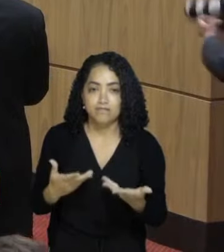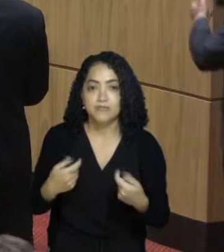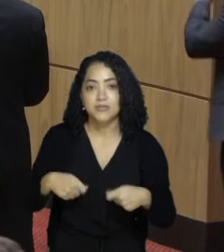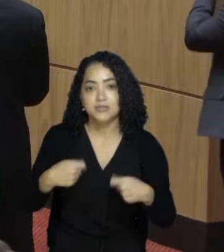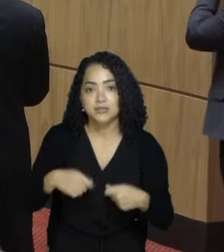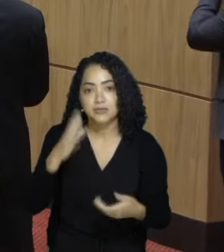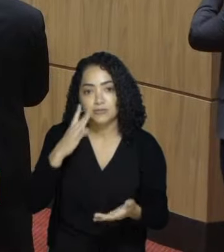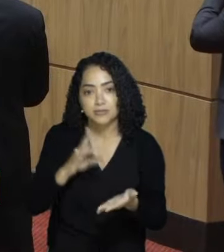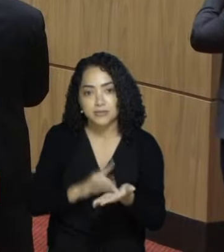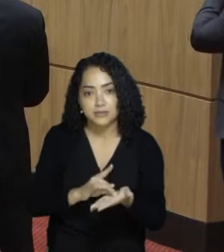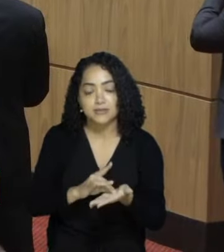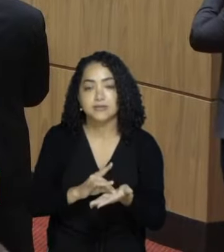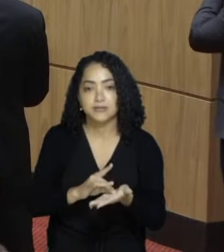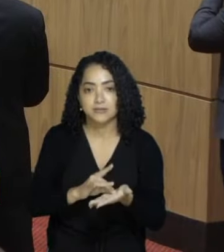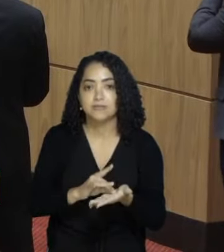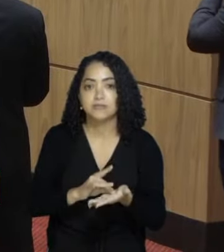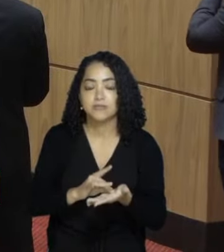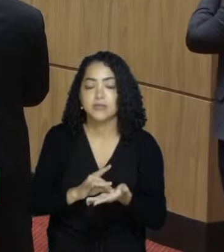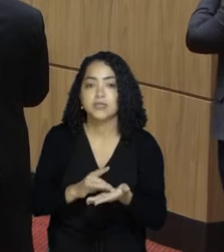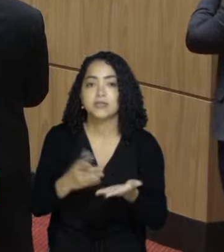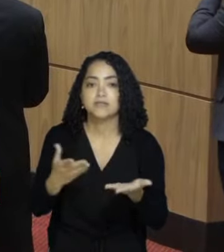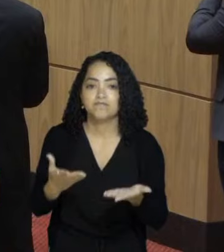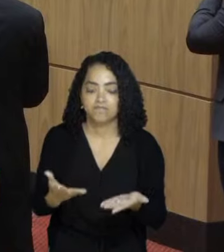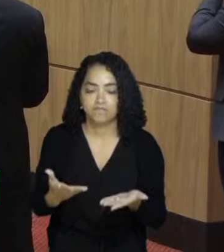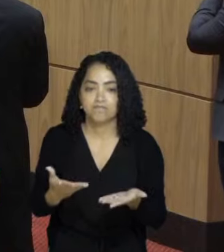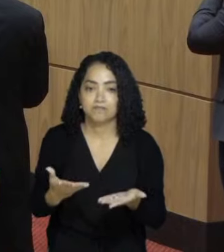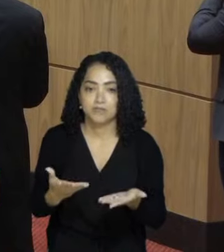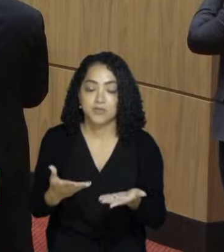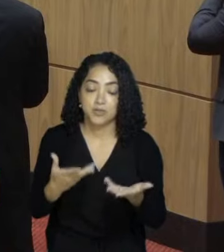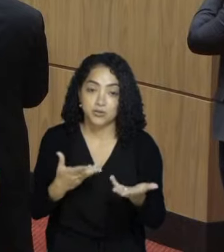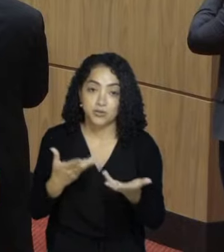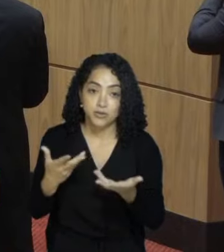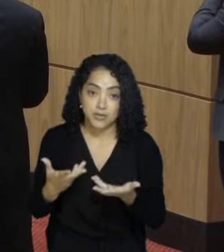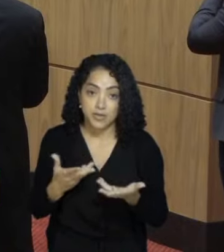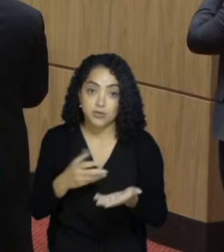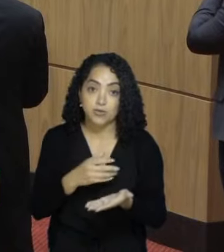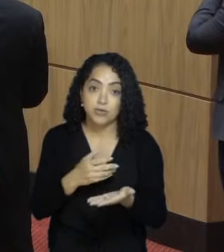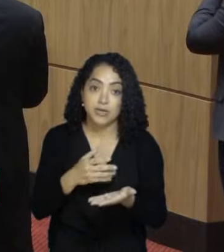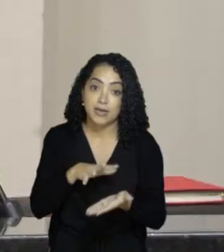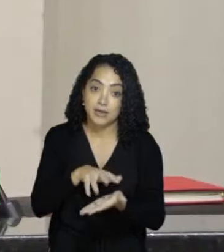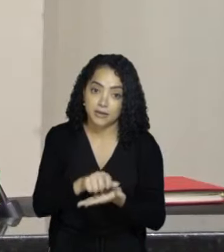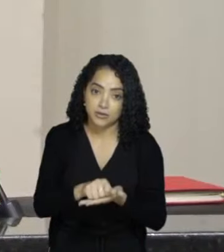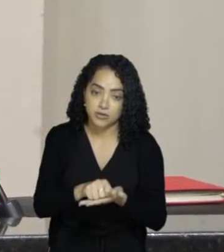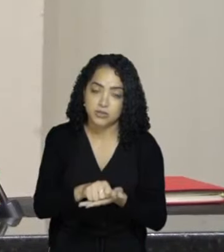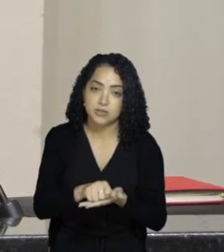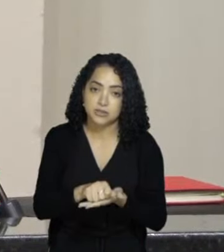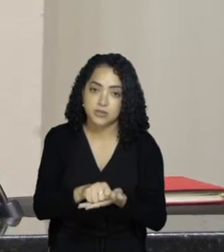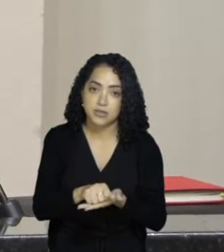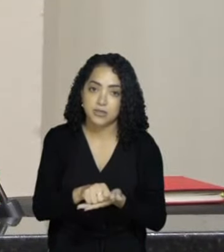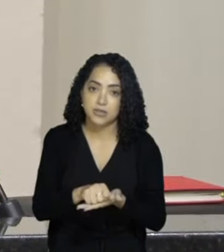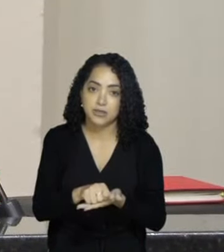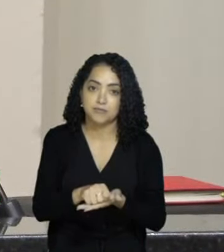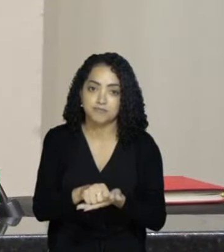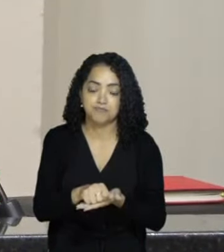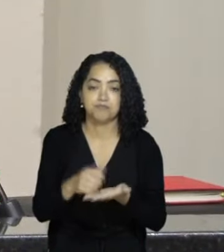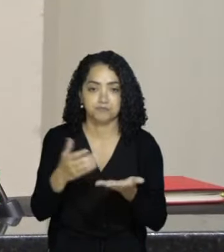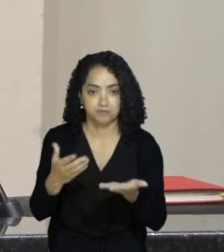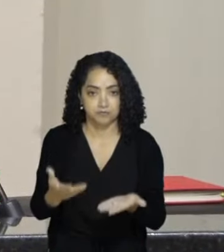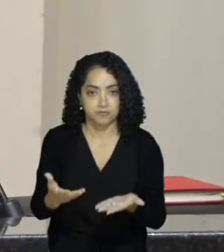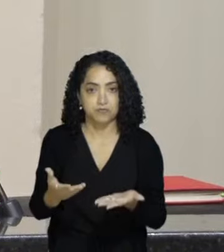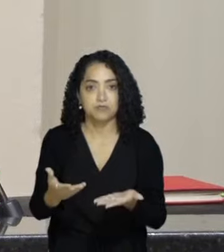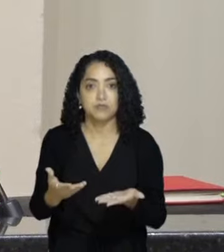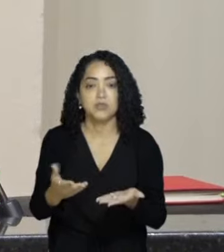reconhecimento, porque ele nasce de onde tem que vir, né? Eu quero registrar aqui a minha manifestação de apreço a Vossa Excelência por ter cuidado